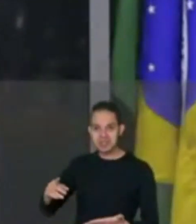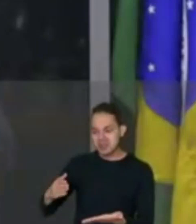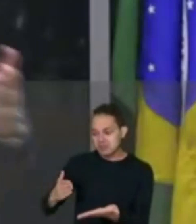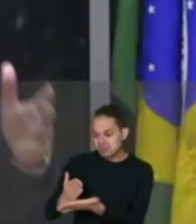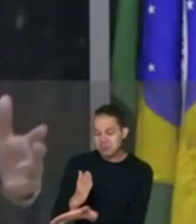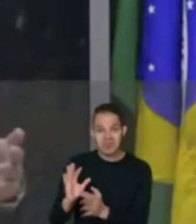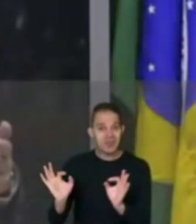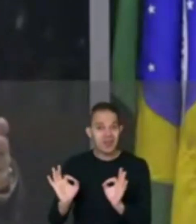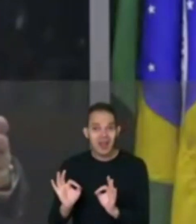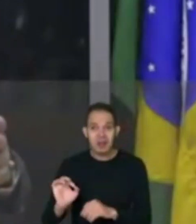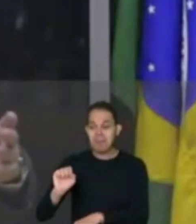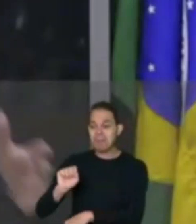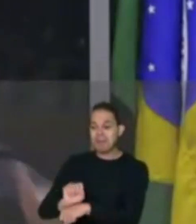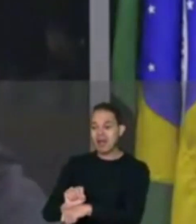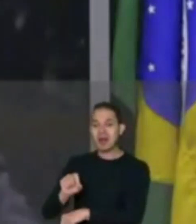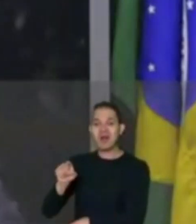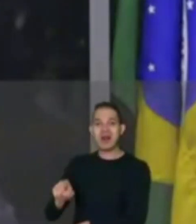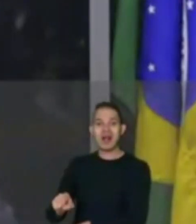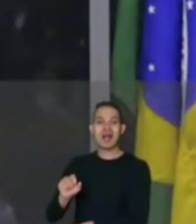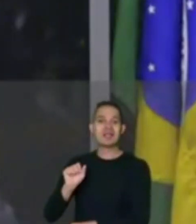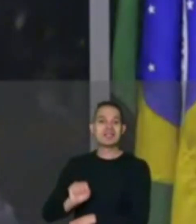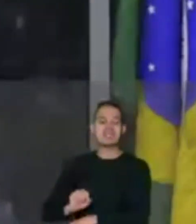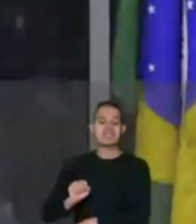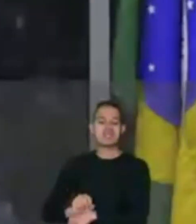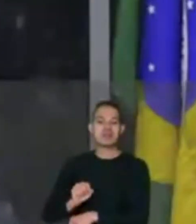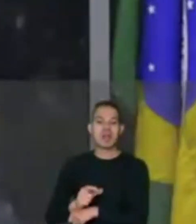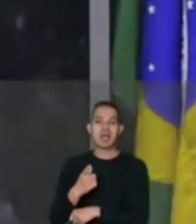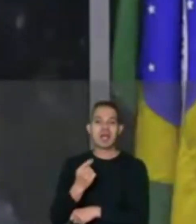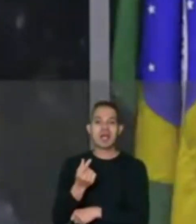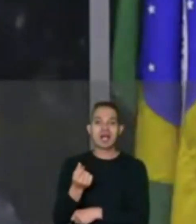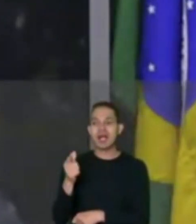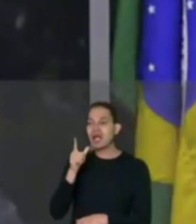à espera de fontes de recursos.